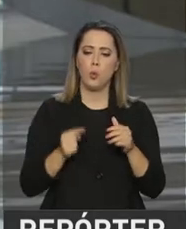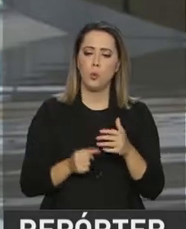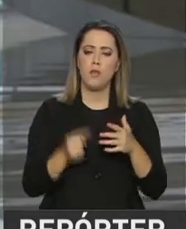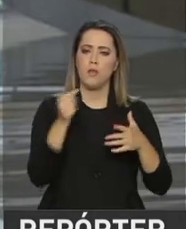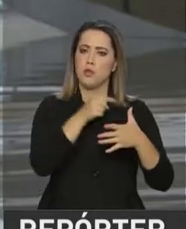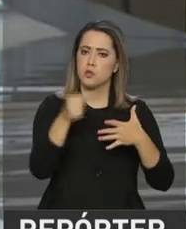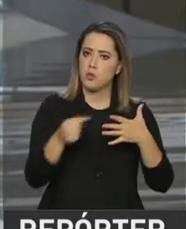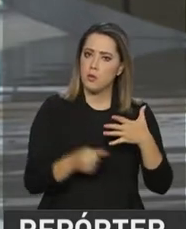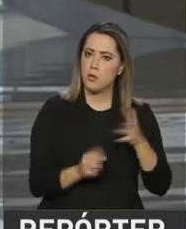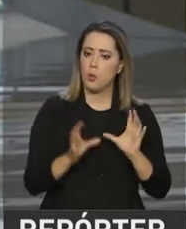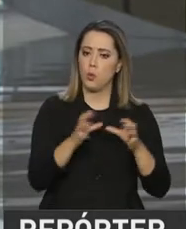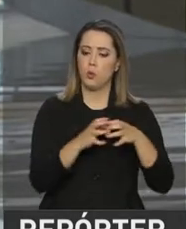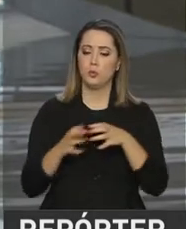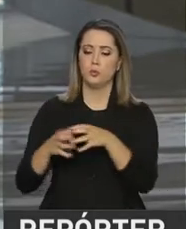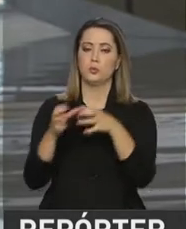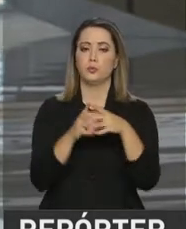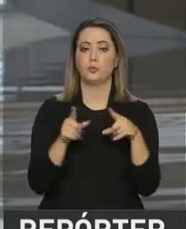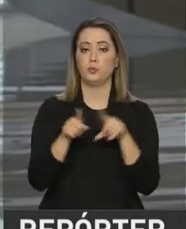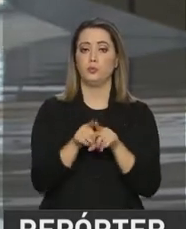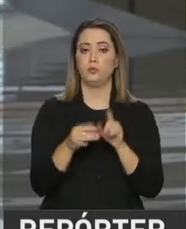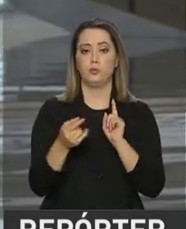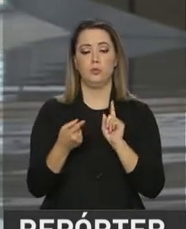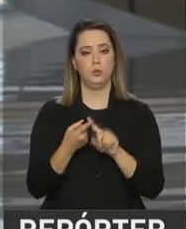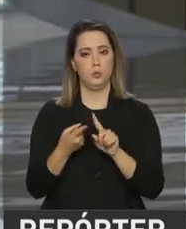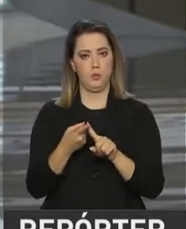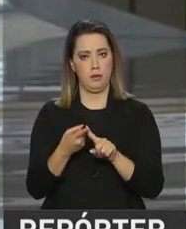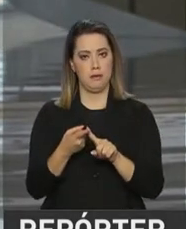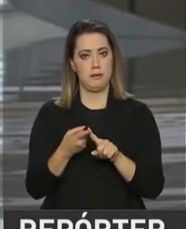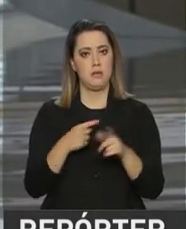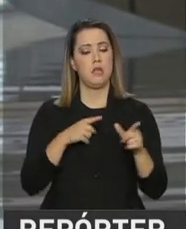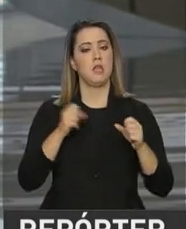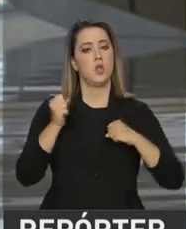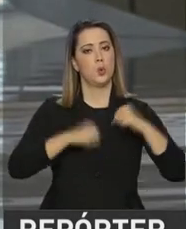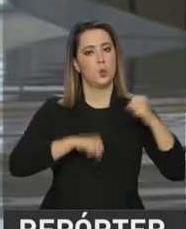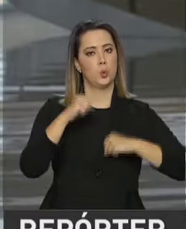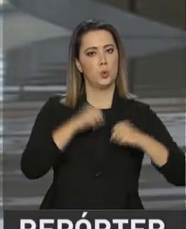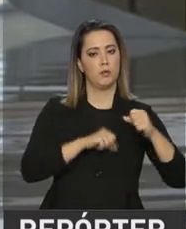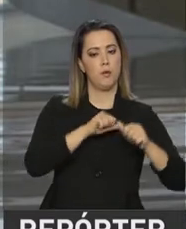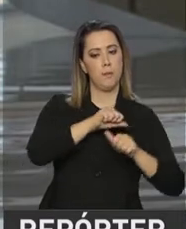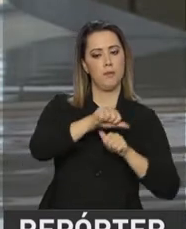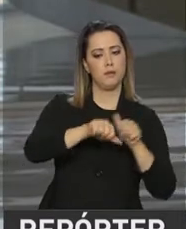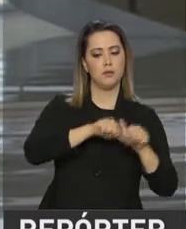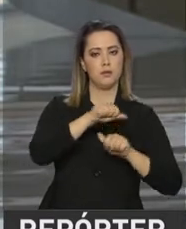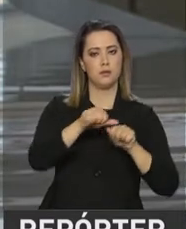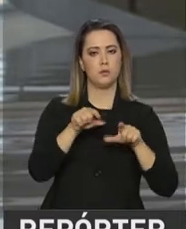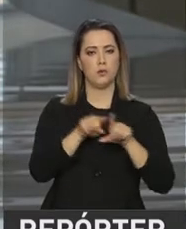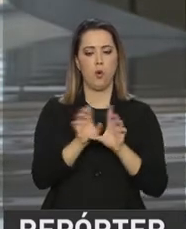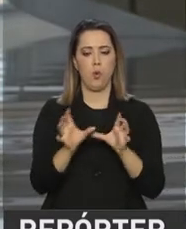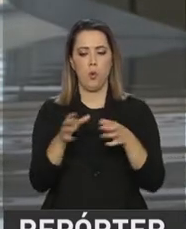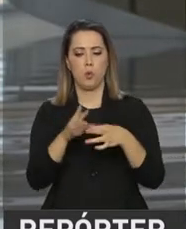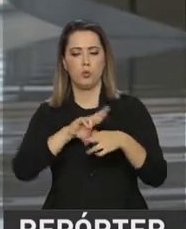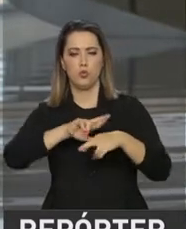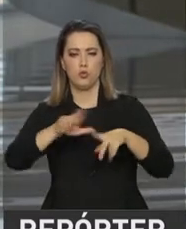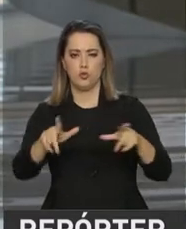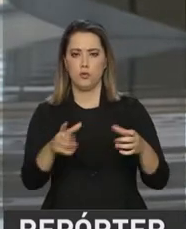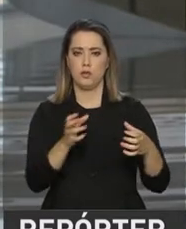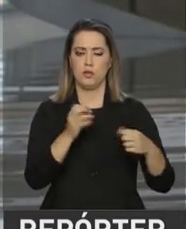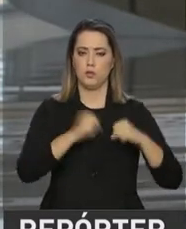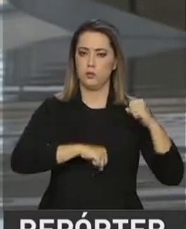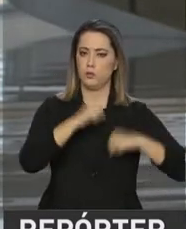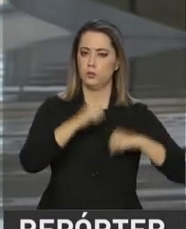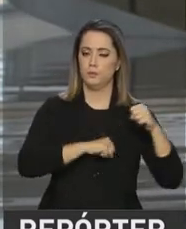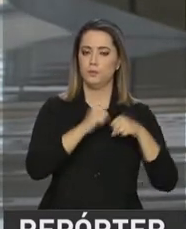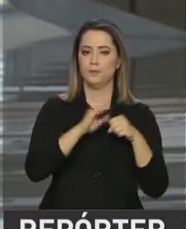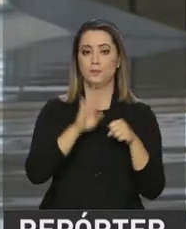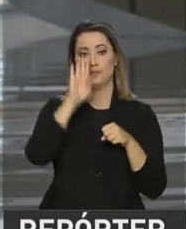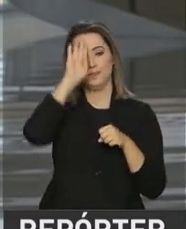brasileira como por exemplo a indústria da transformação que reúne diferentes setores industriais foi o principal